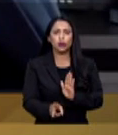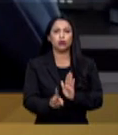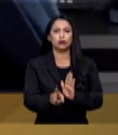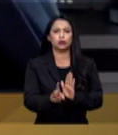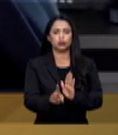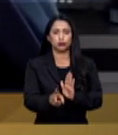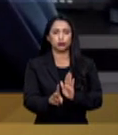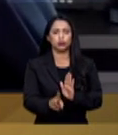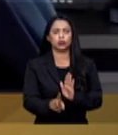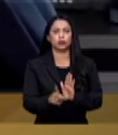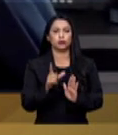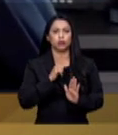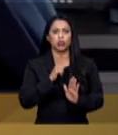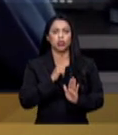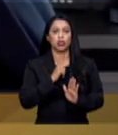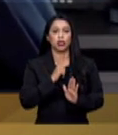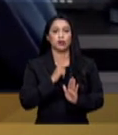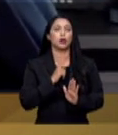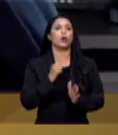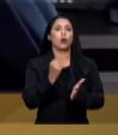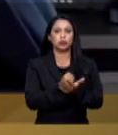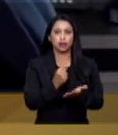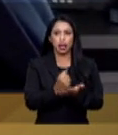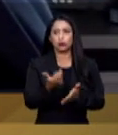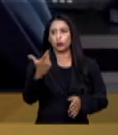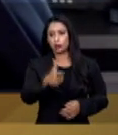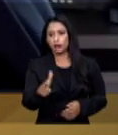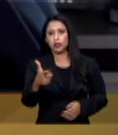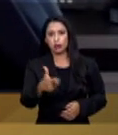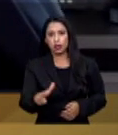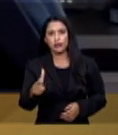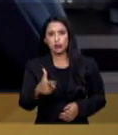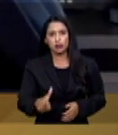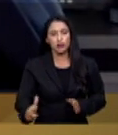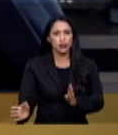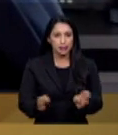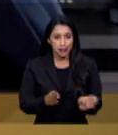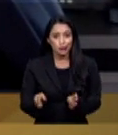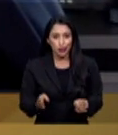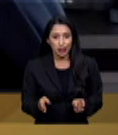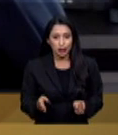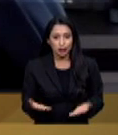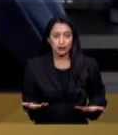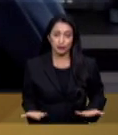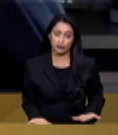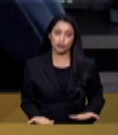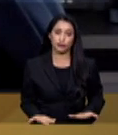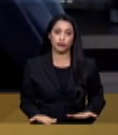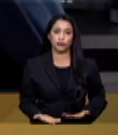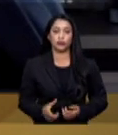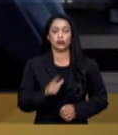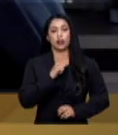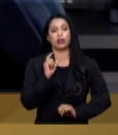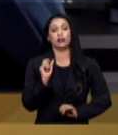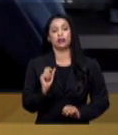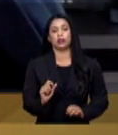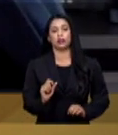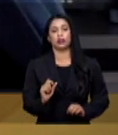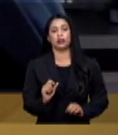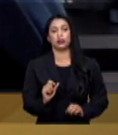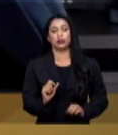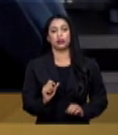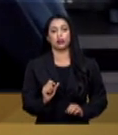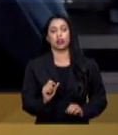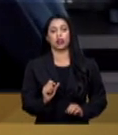estas leis continuam a ser usadas para renovação de contratação temporária ou de novas contratações temporárias, a violação ao